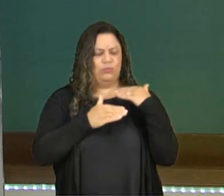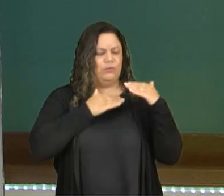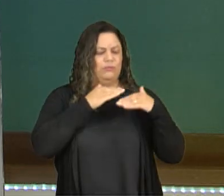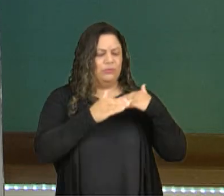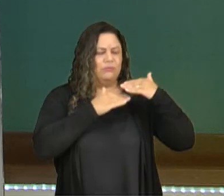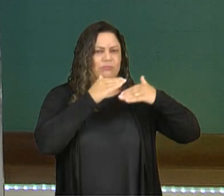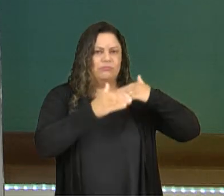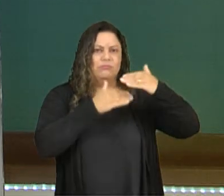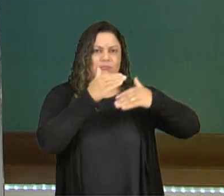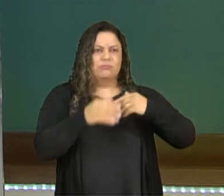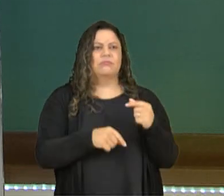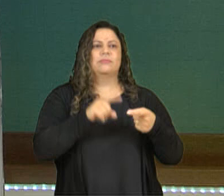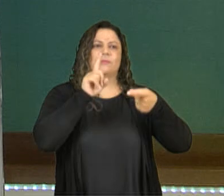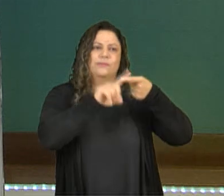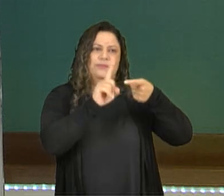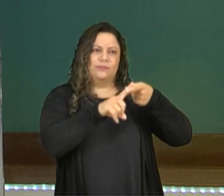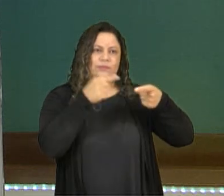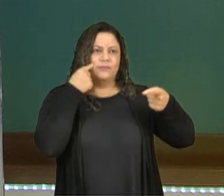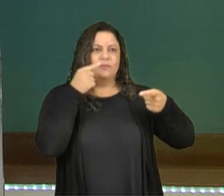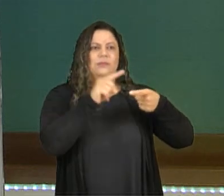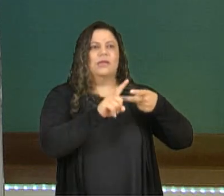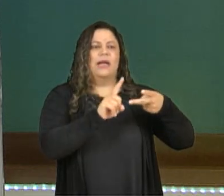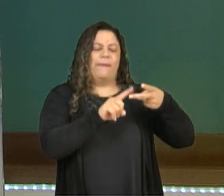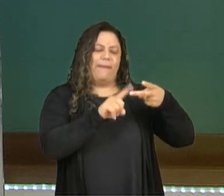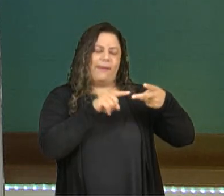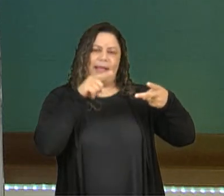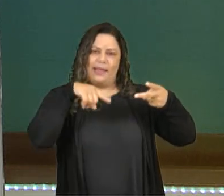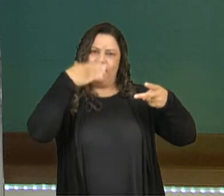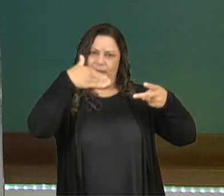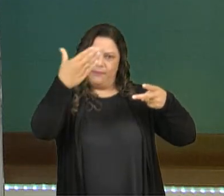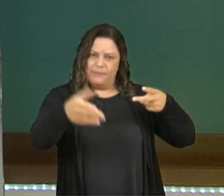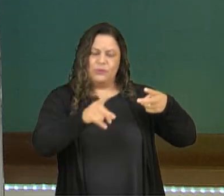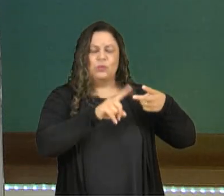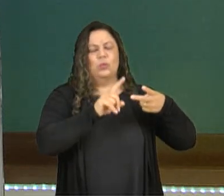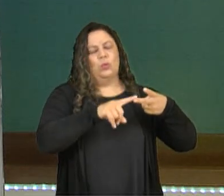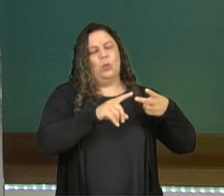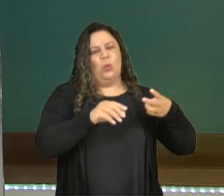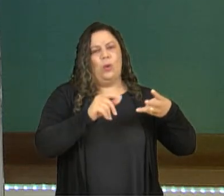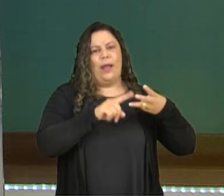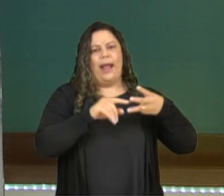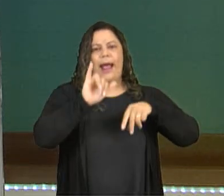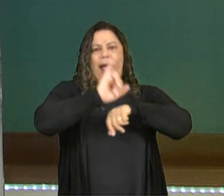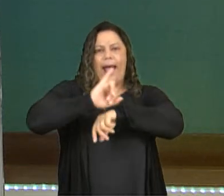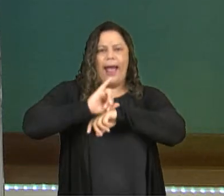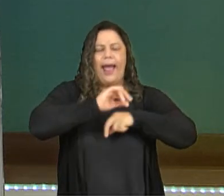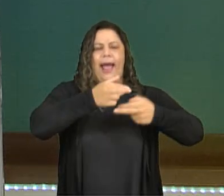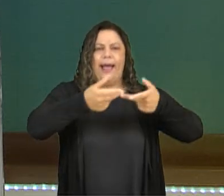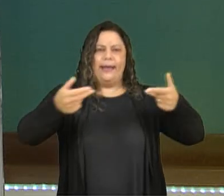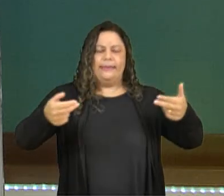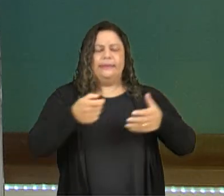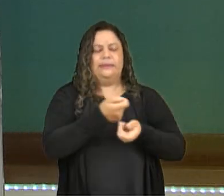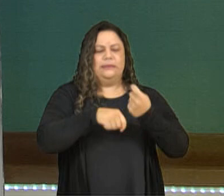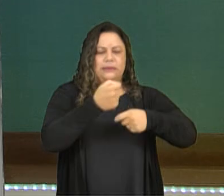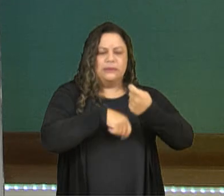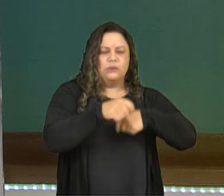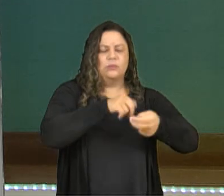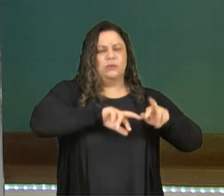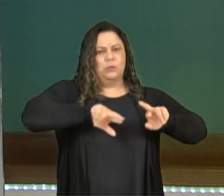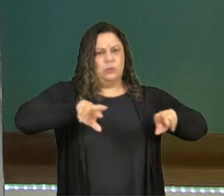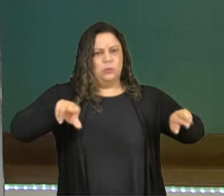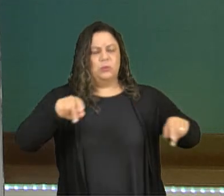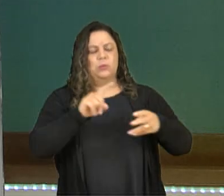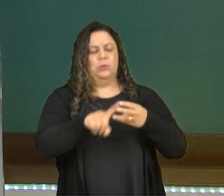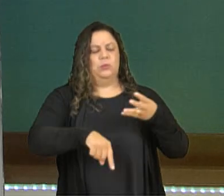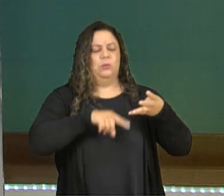Então, primeiro Benelux, depois Companhia Econômica do Carvão e do Aço, depois Comunidade Econômica Europeia e